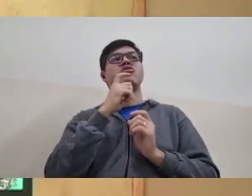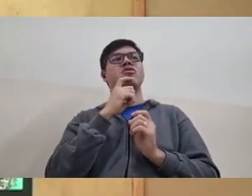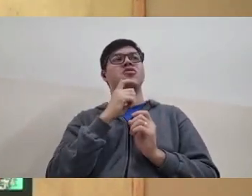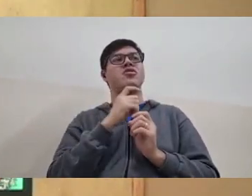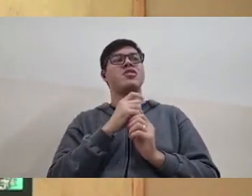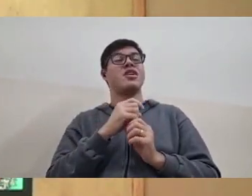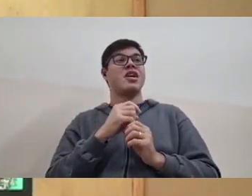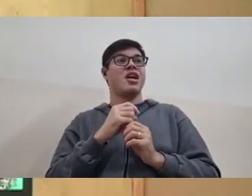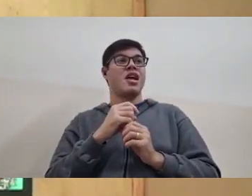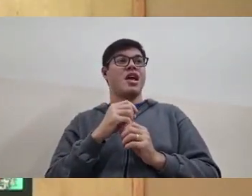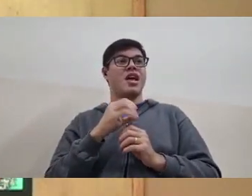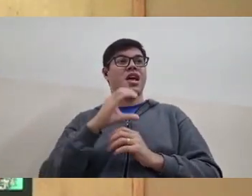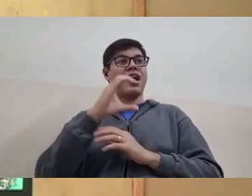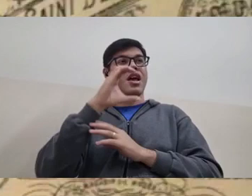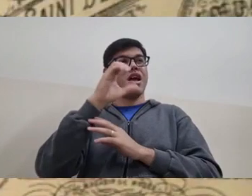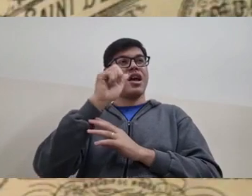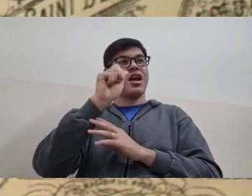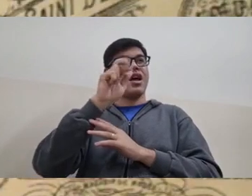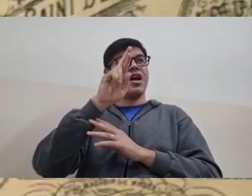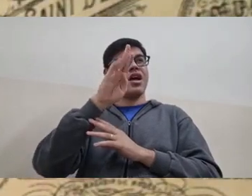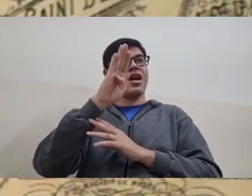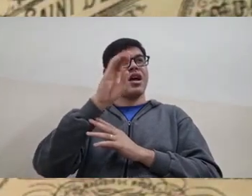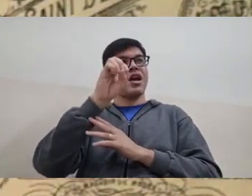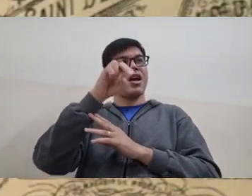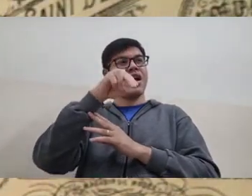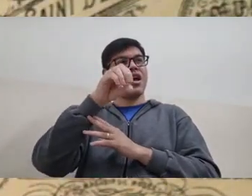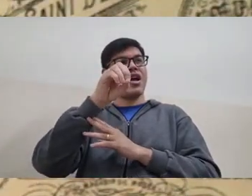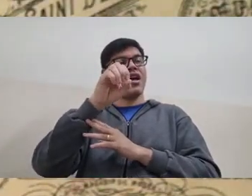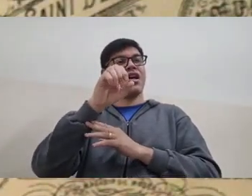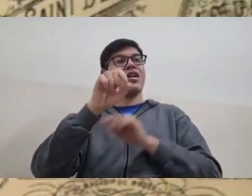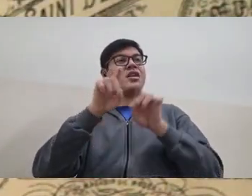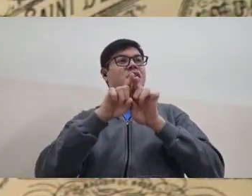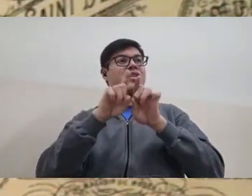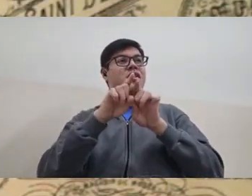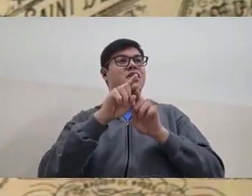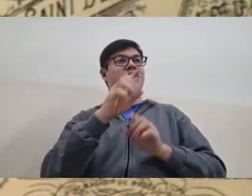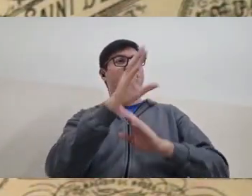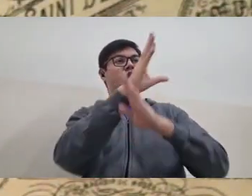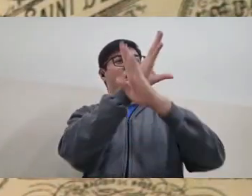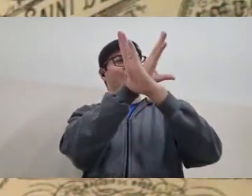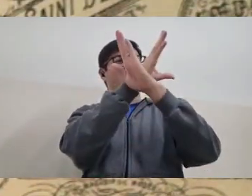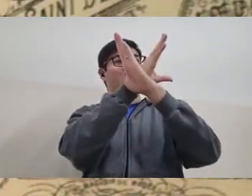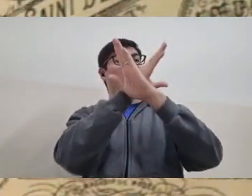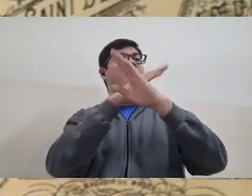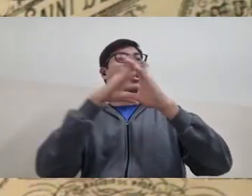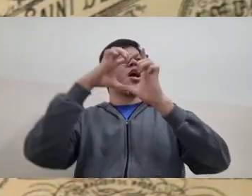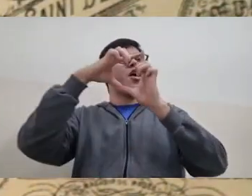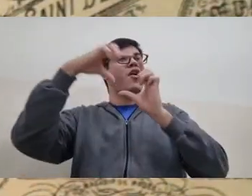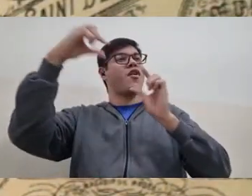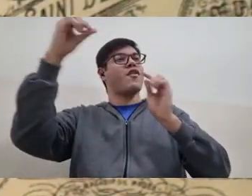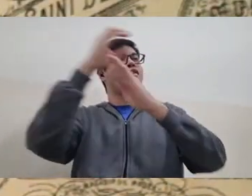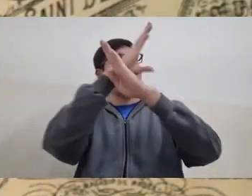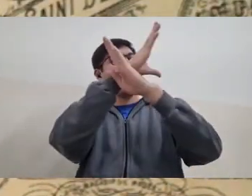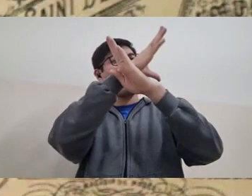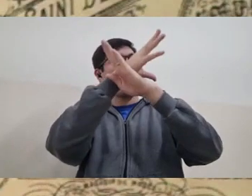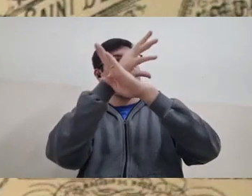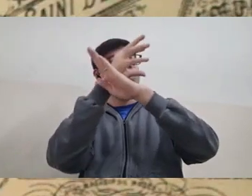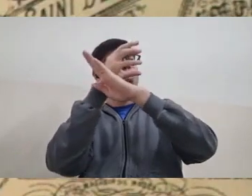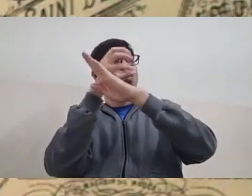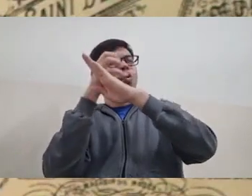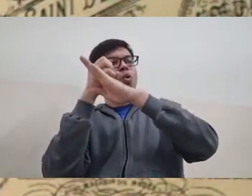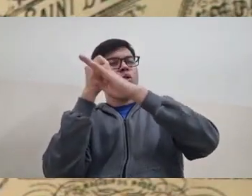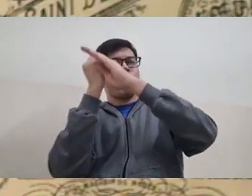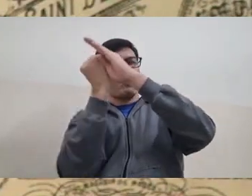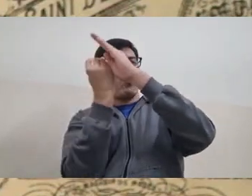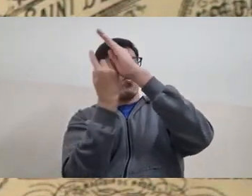verde, ela sequestra carbono. Inclusive, eu estava lendo um estudo esses dias atrás. O interior